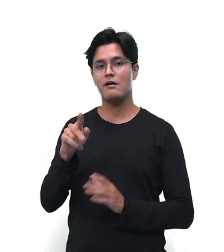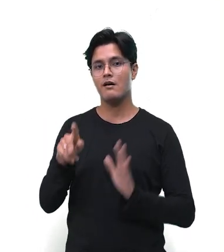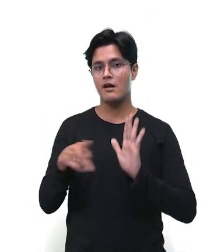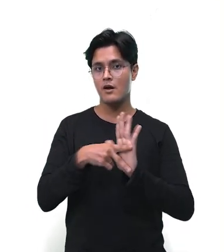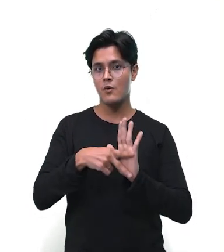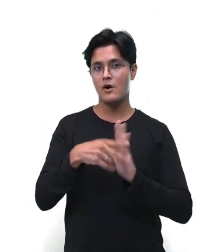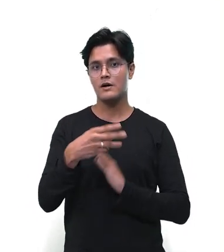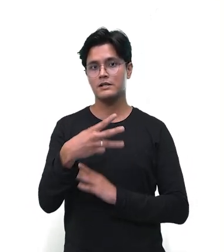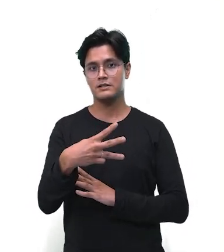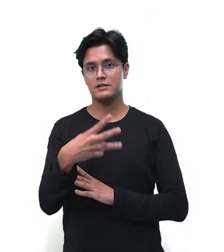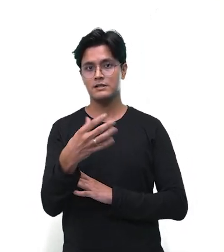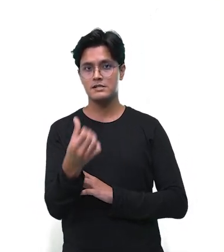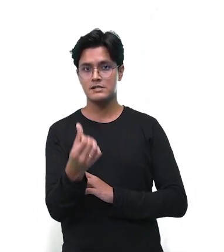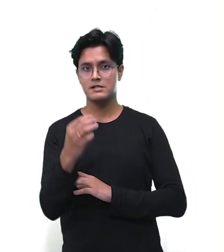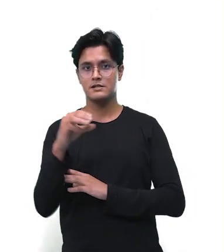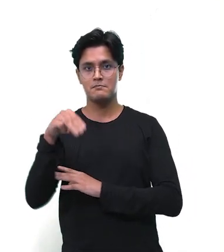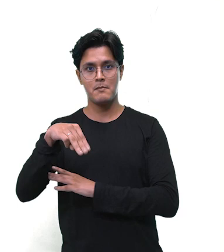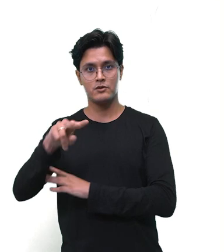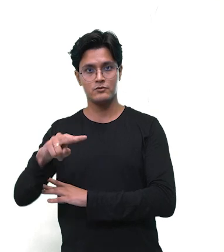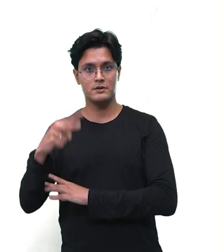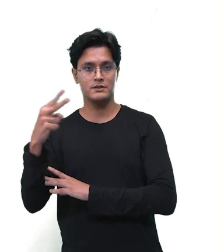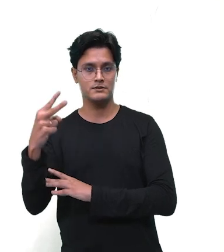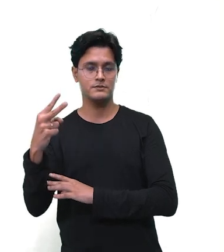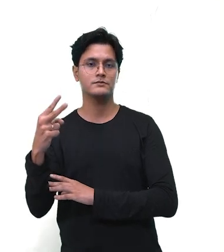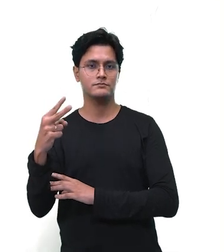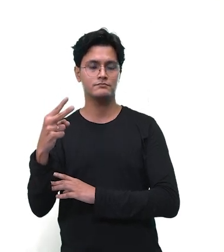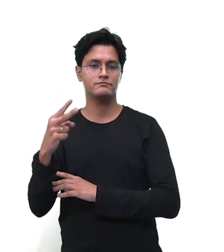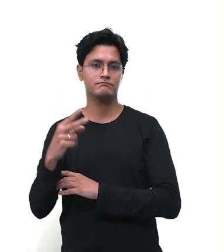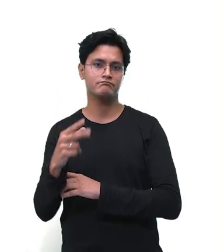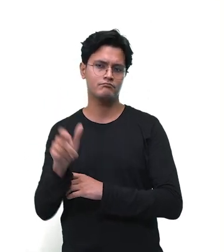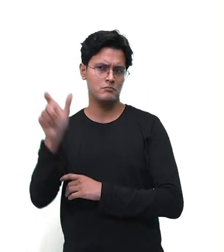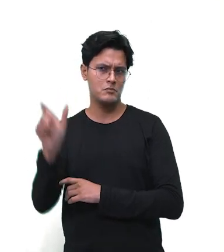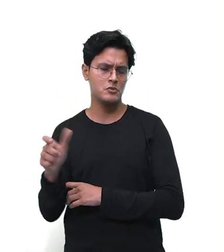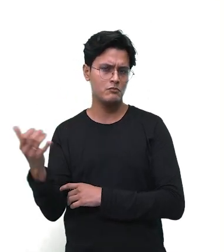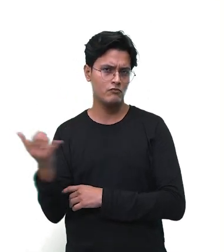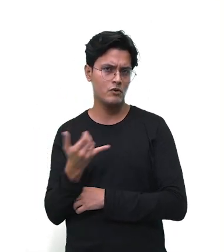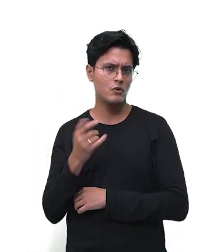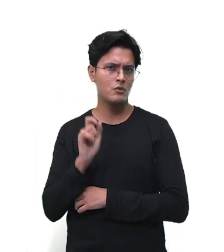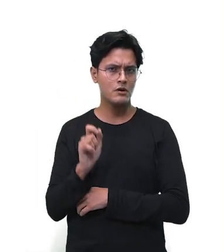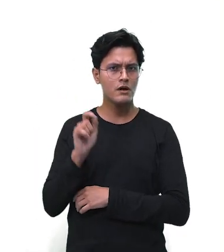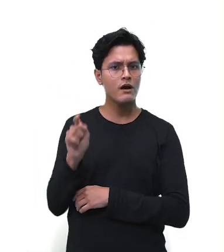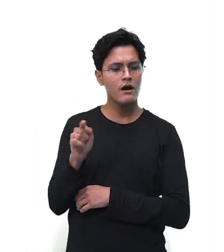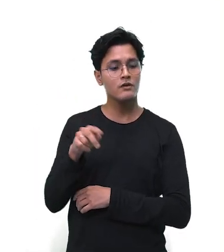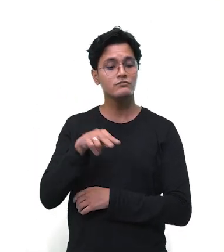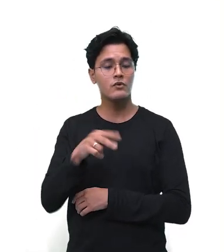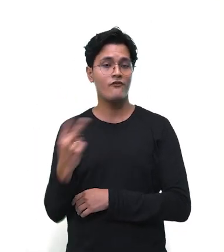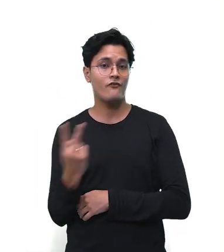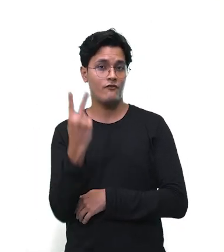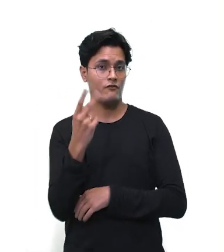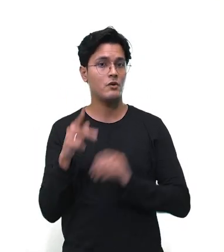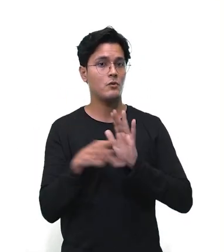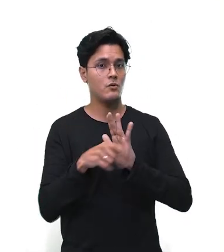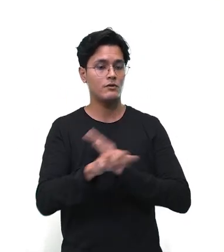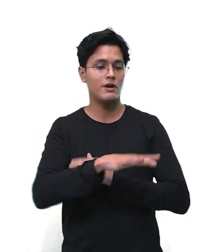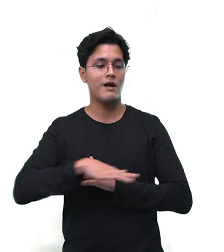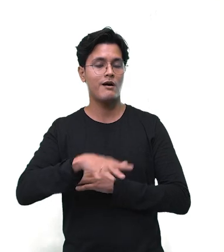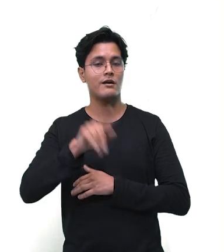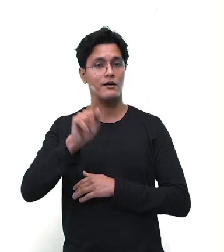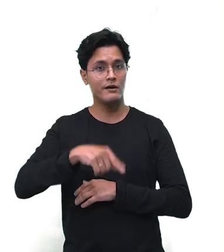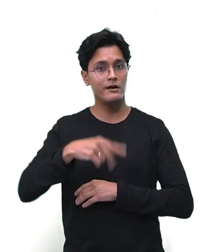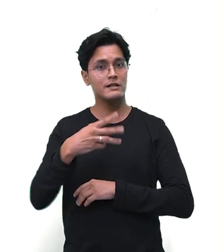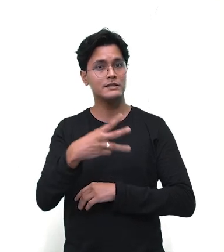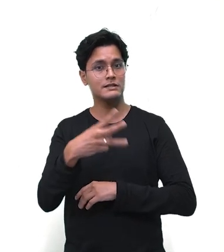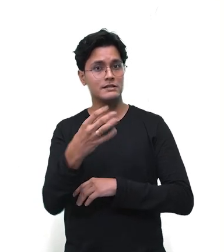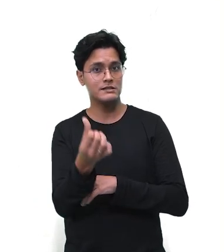a 36 metros quadrados. Alguém me falou, olha, o valor da área lá é de 36 metros